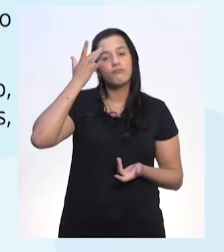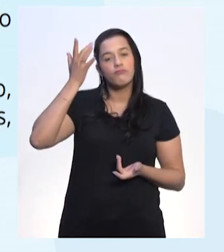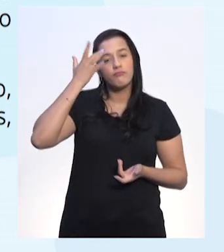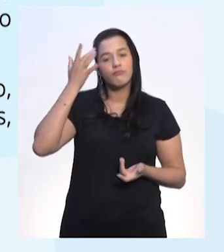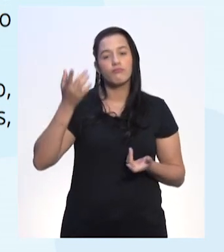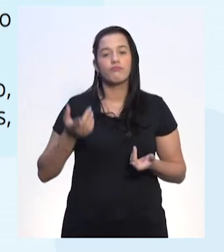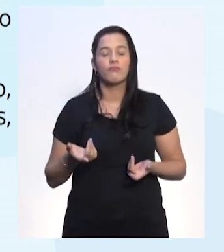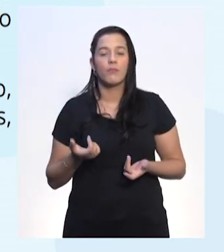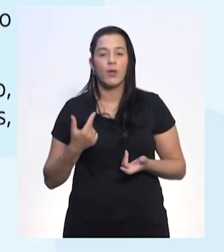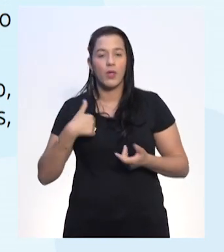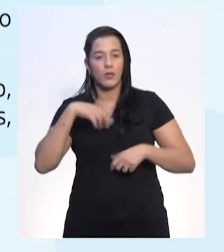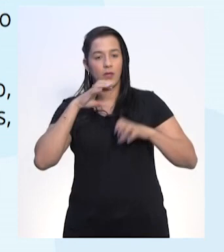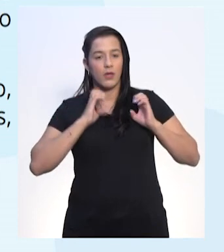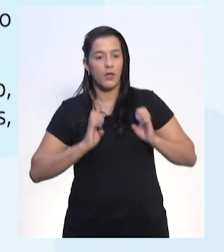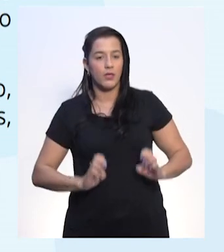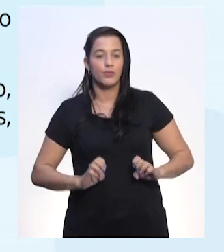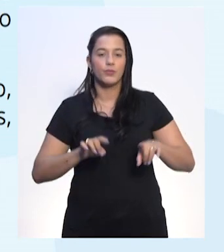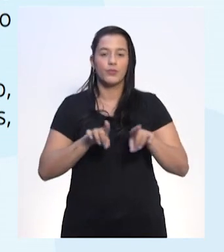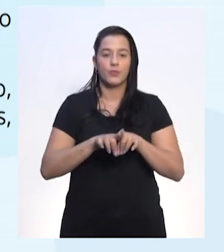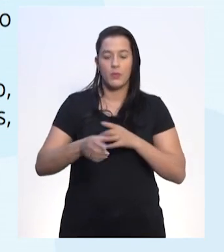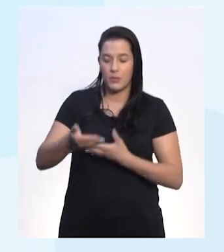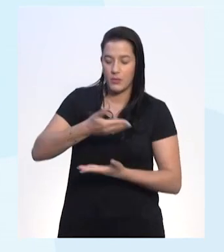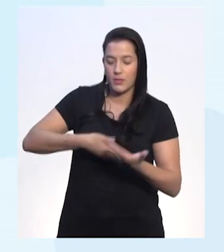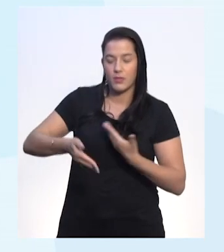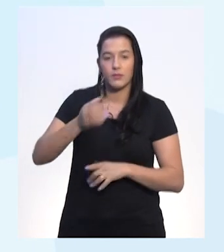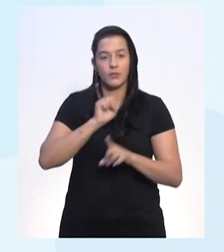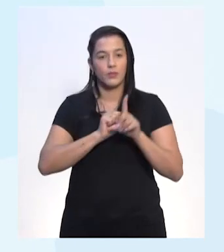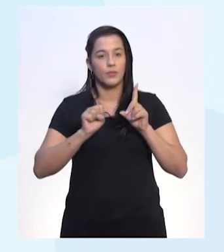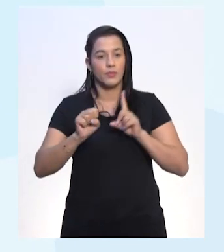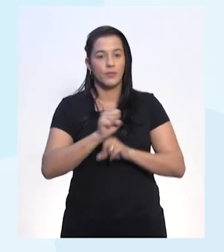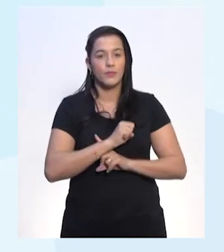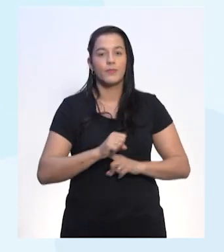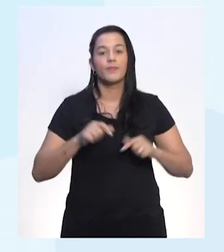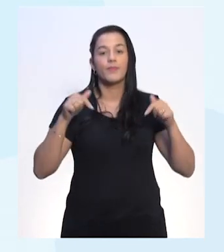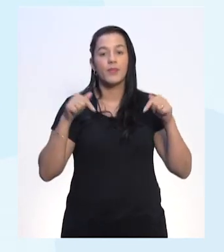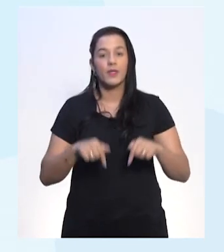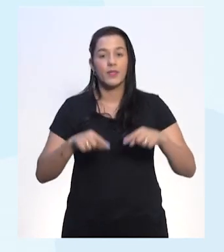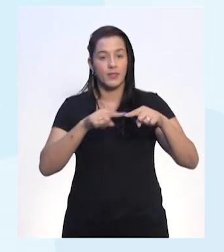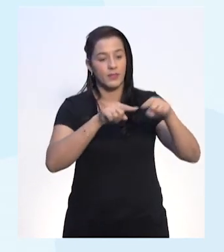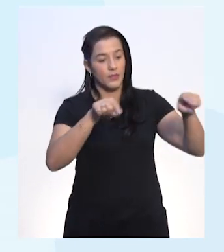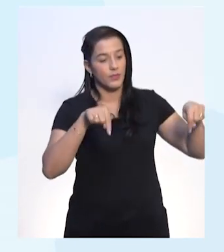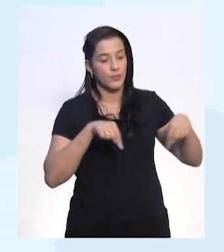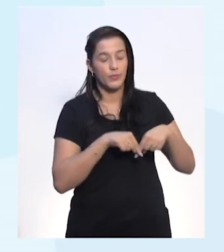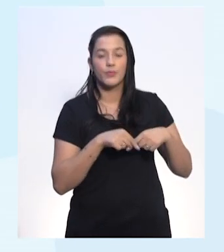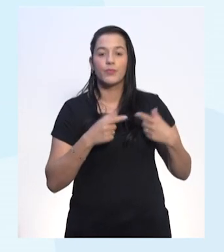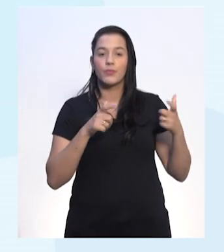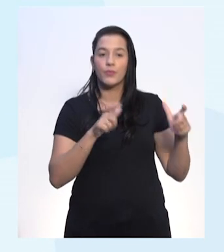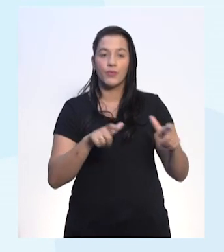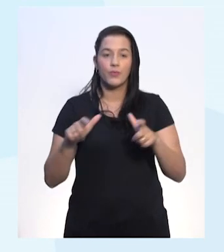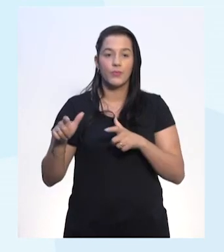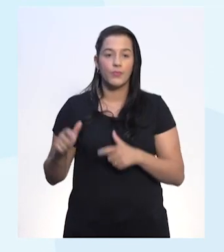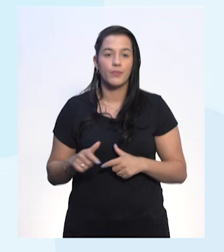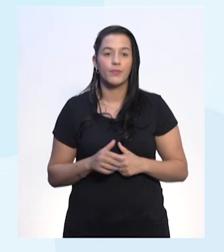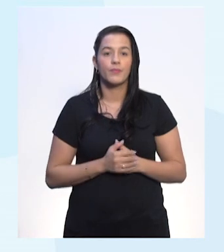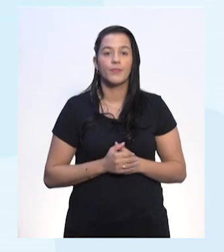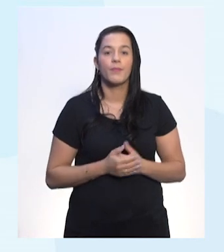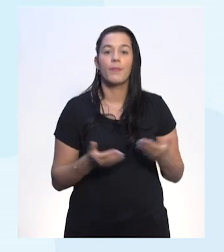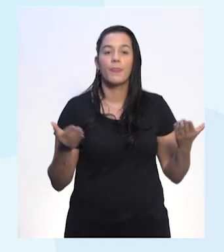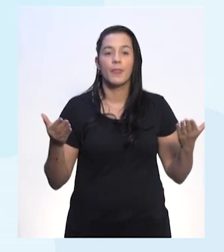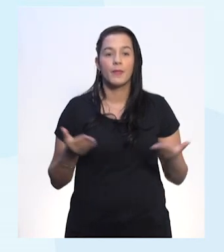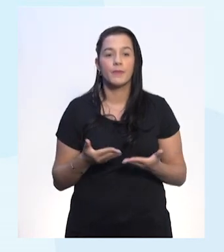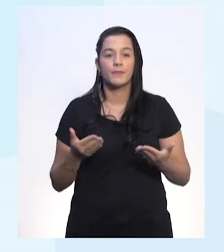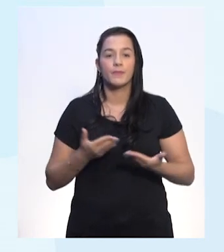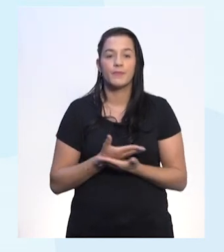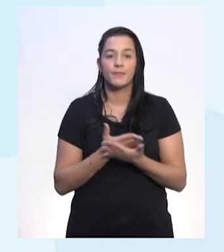éticos, promovendo a interação social. E estes eu desenvolvo nesses espaços, não é, Juliana? E agora a gente vai falar um